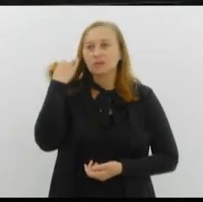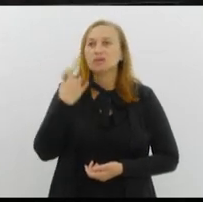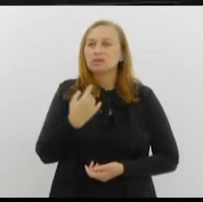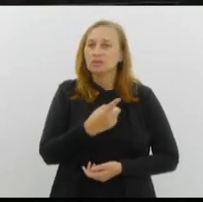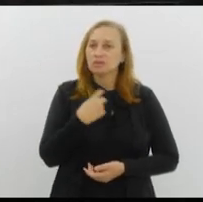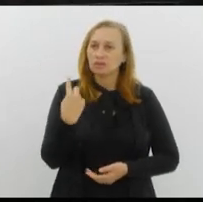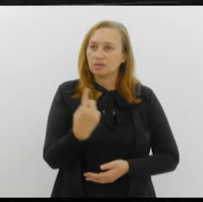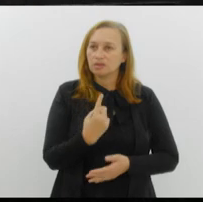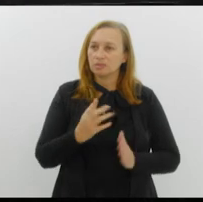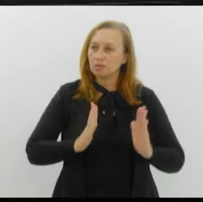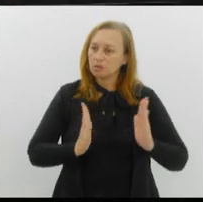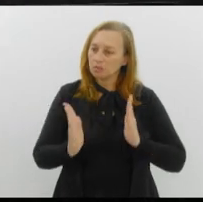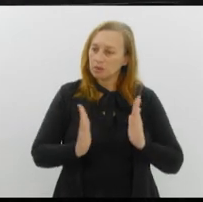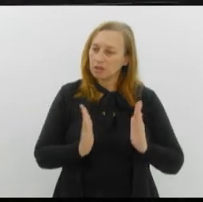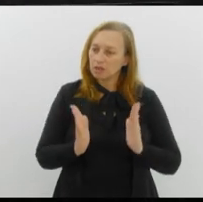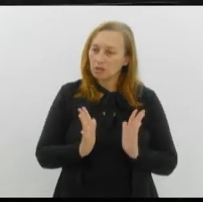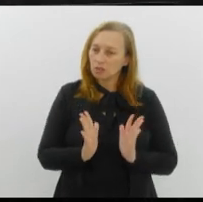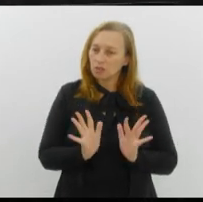expediente final.